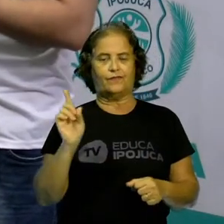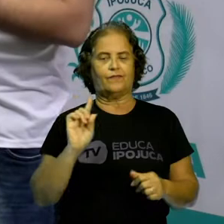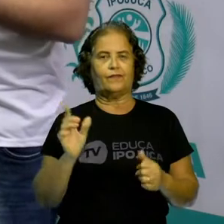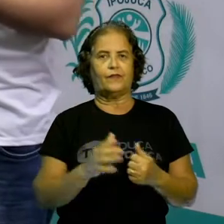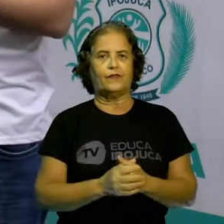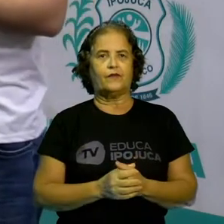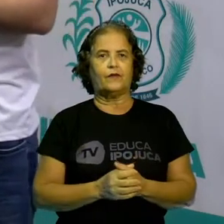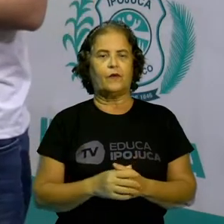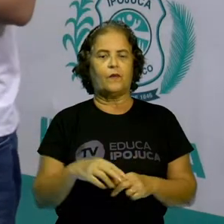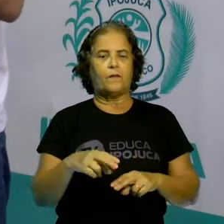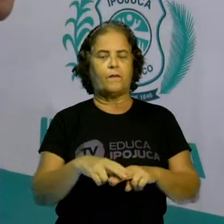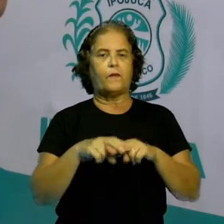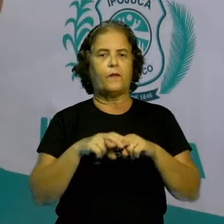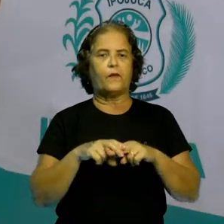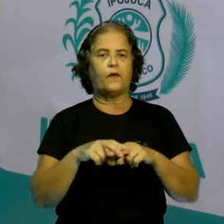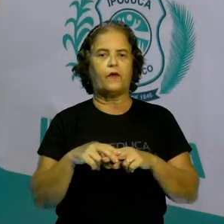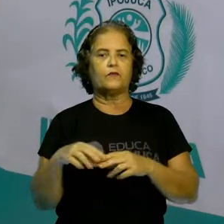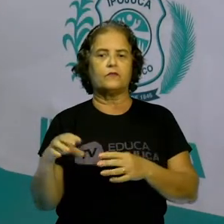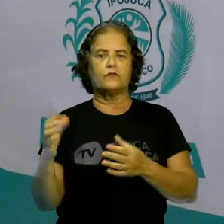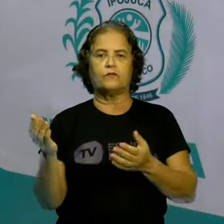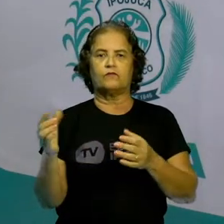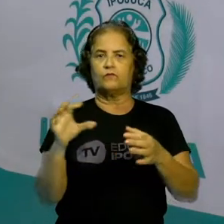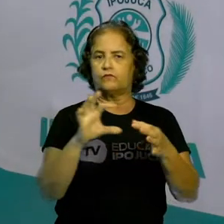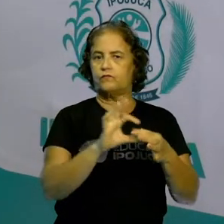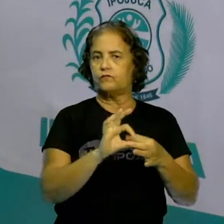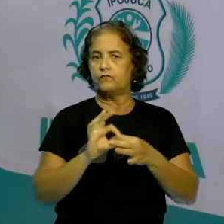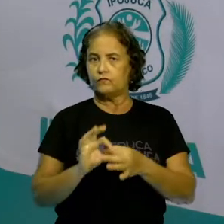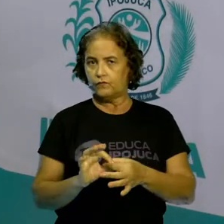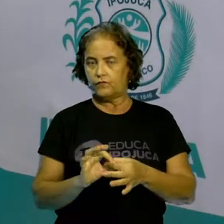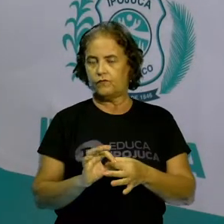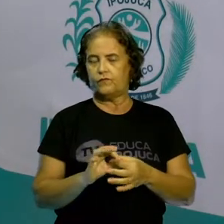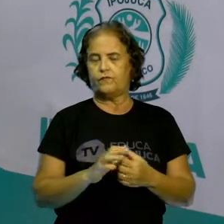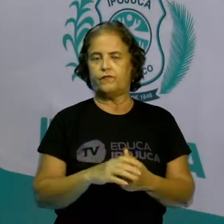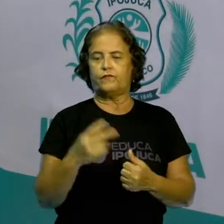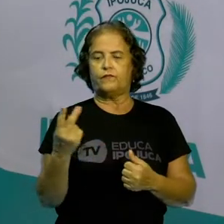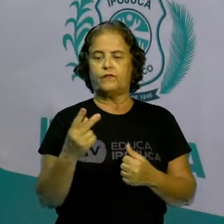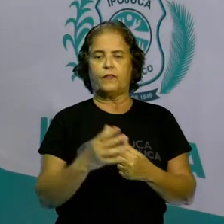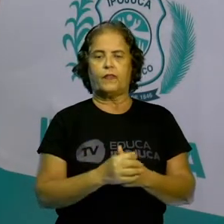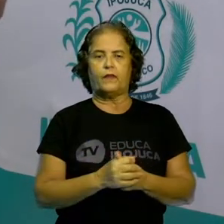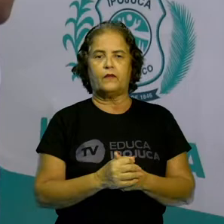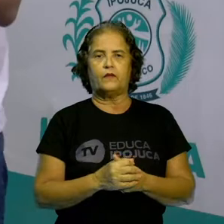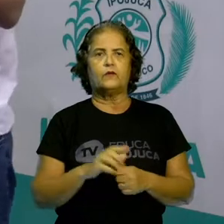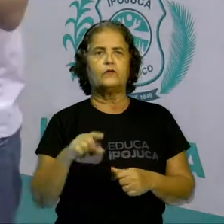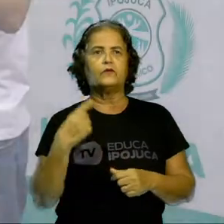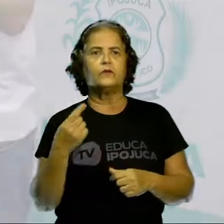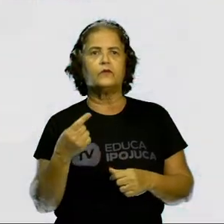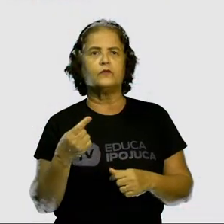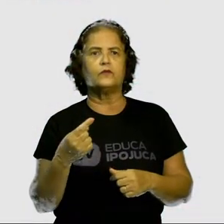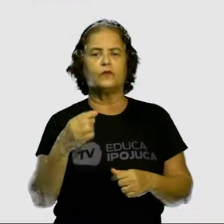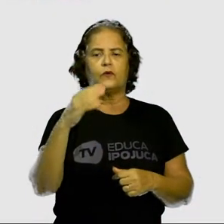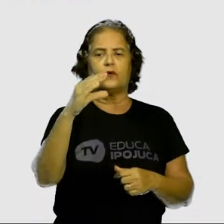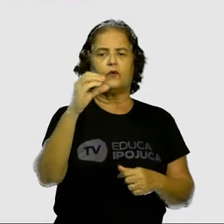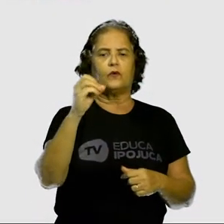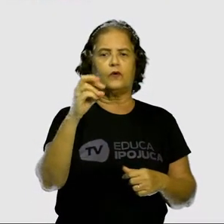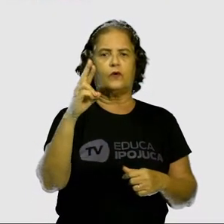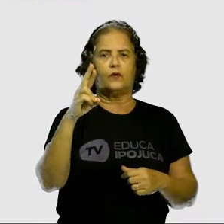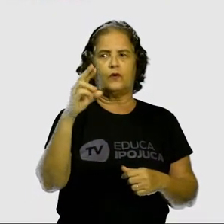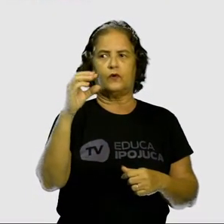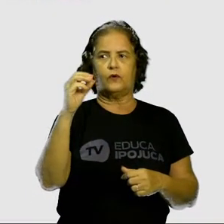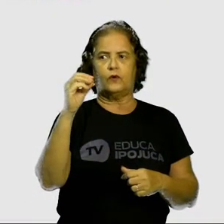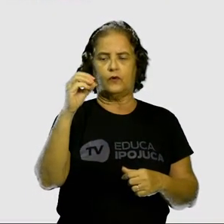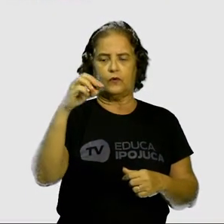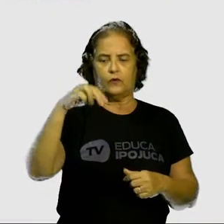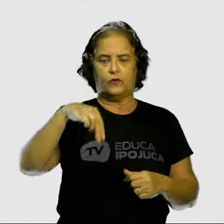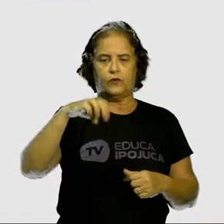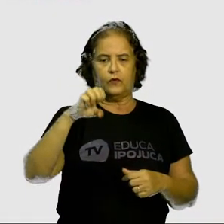Outra característica da República Velha é o chamado coronelismo. O que é o coronelismo? O coronelismo é